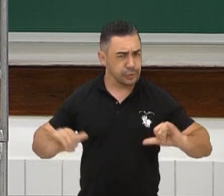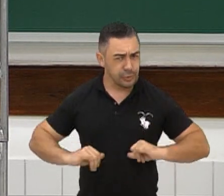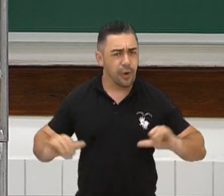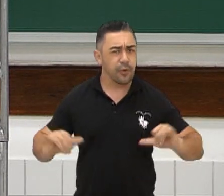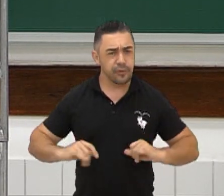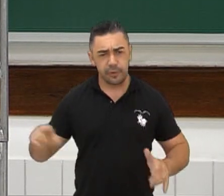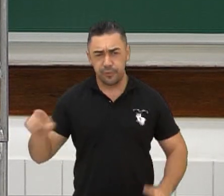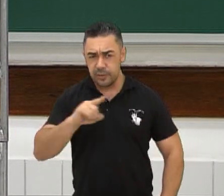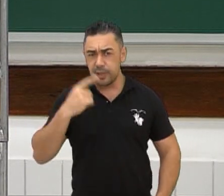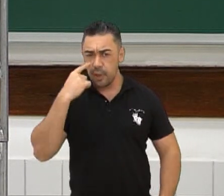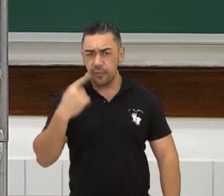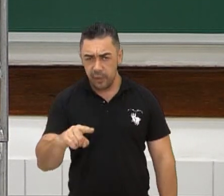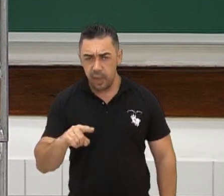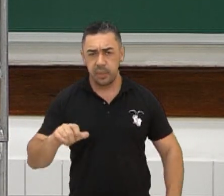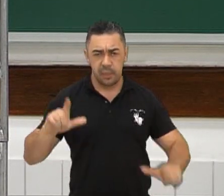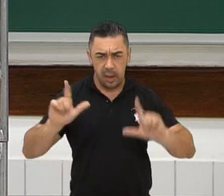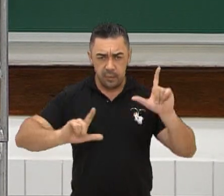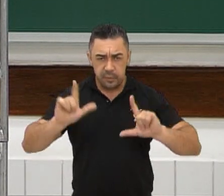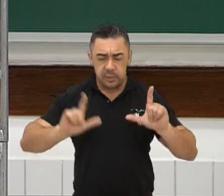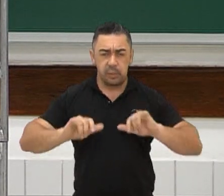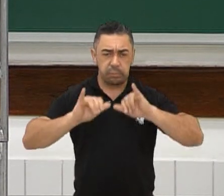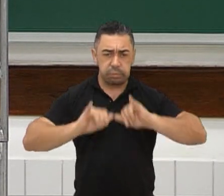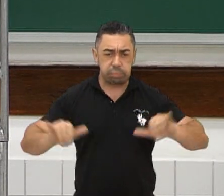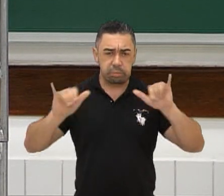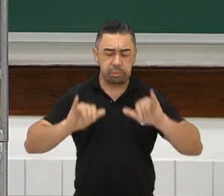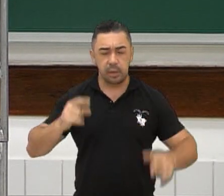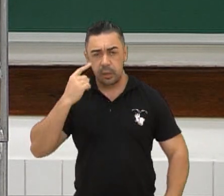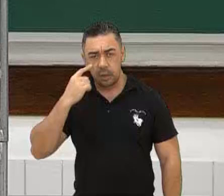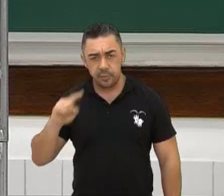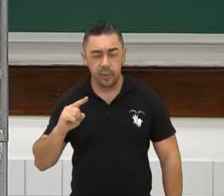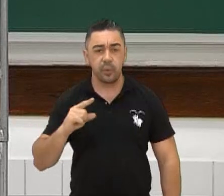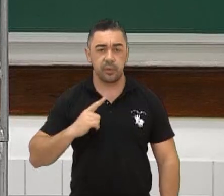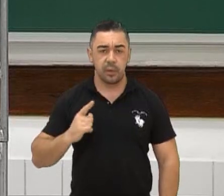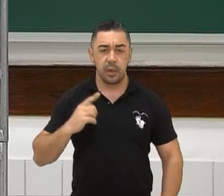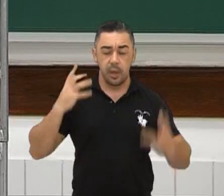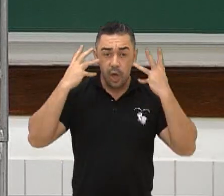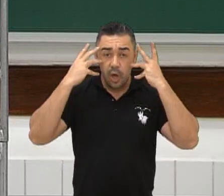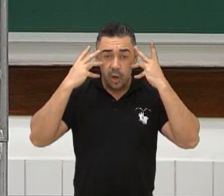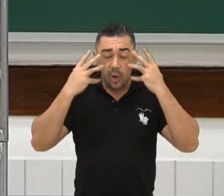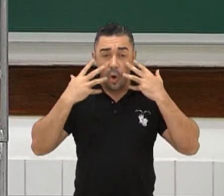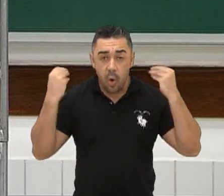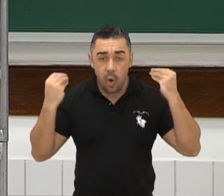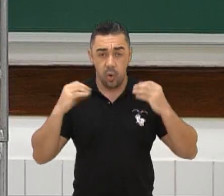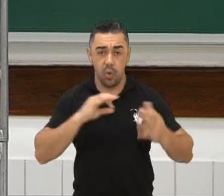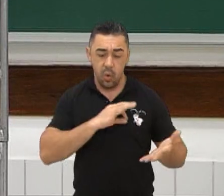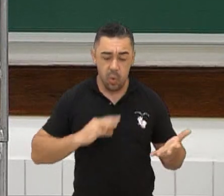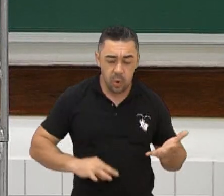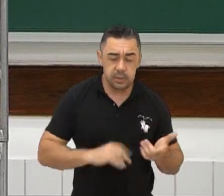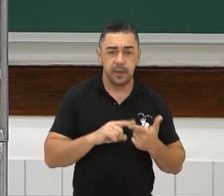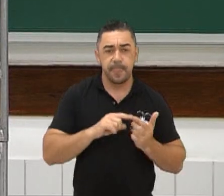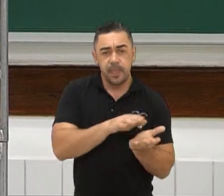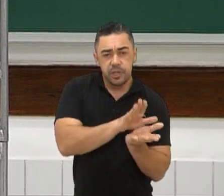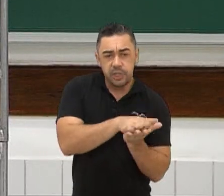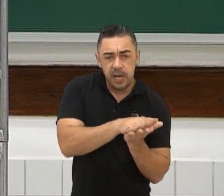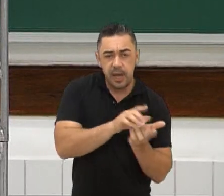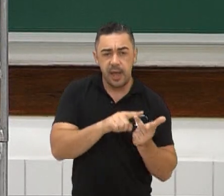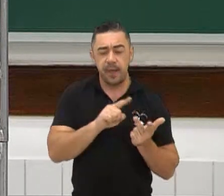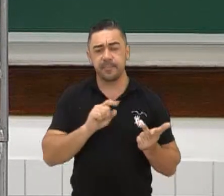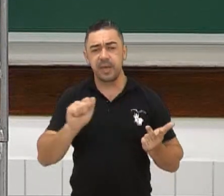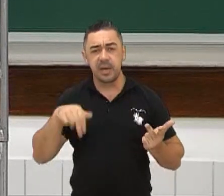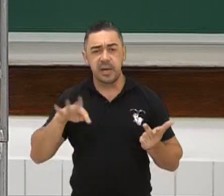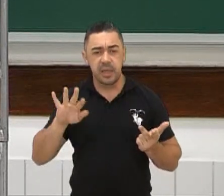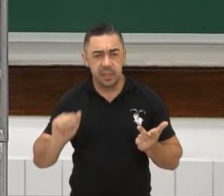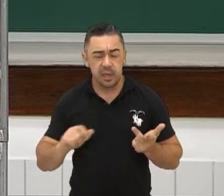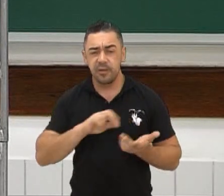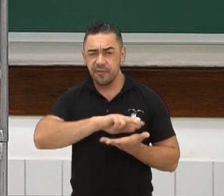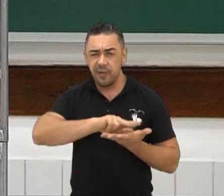né? Vocês devem ter acompanhado o noticiário, visto as imagens lá das onças, né? Com as patinhas queimadas, vários jacarés, antas, vários